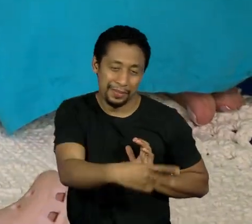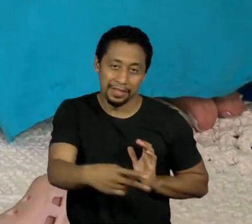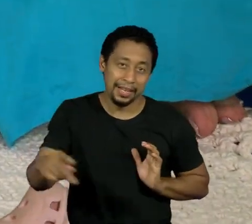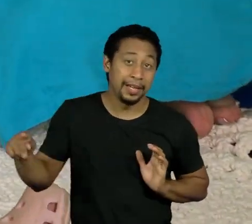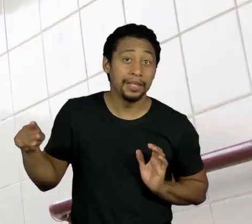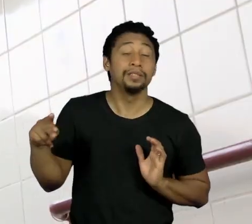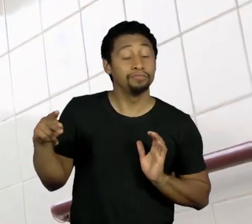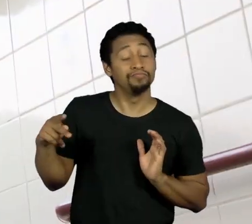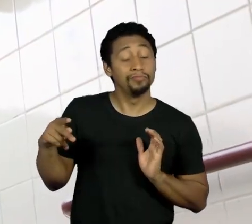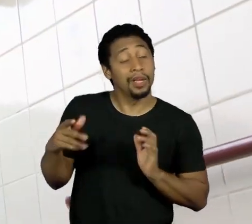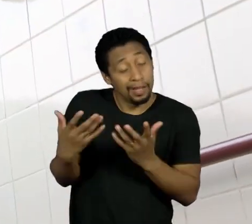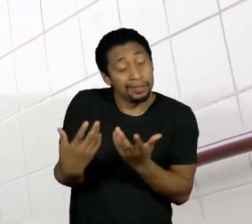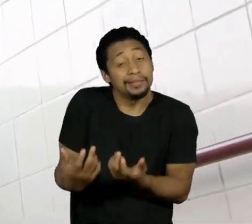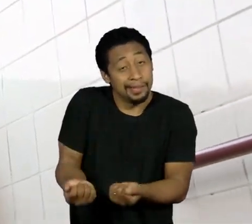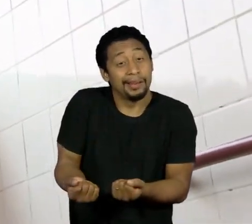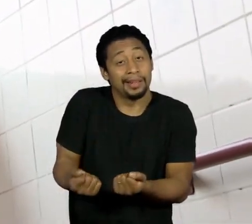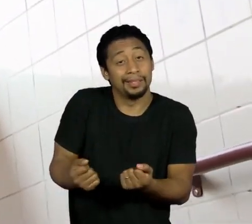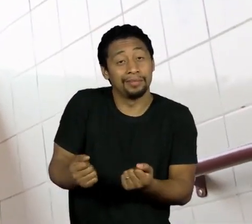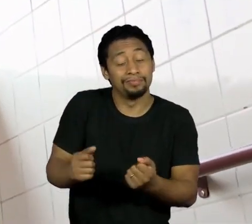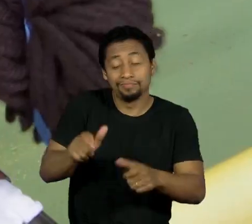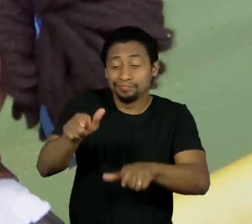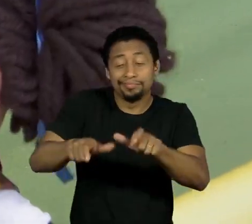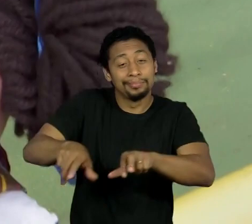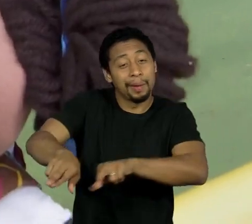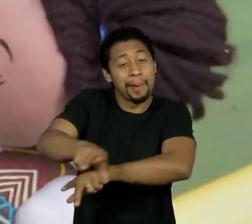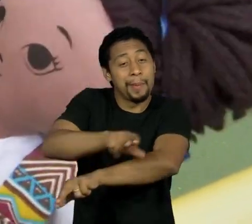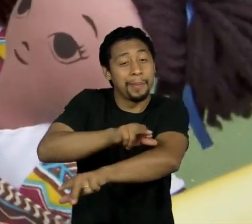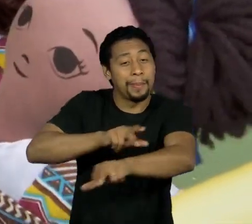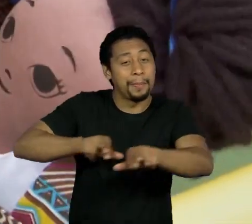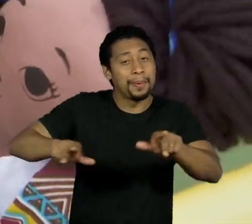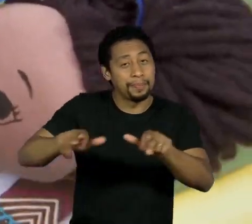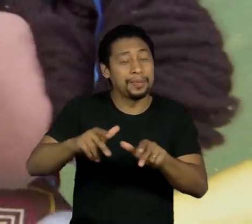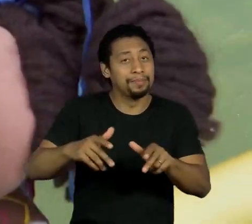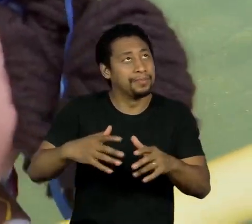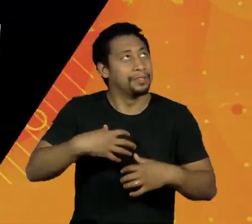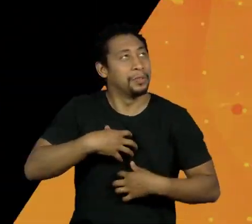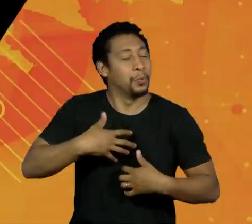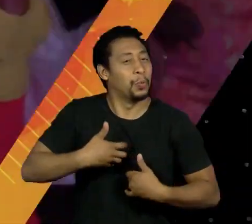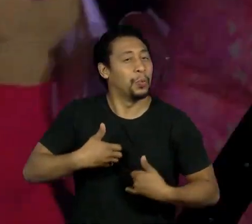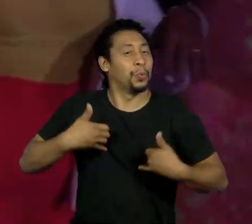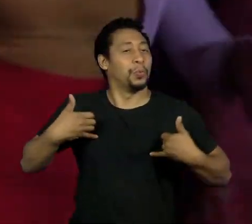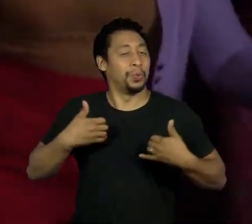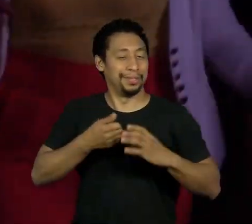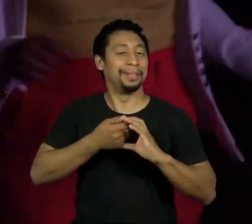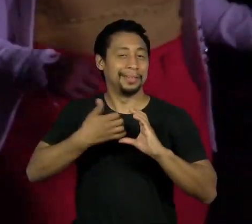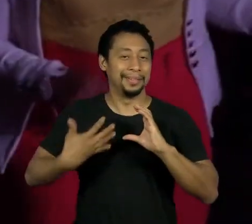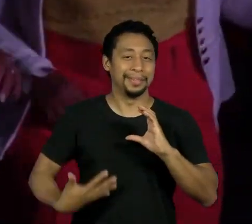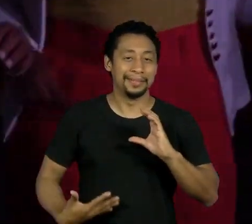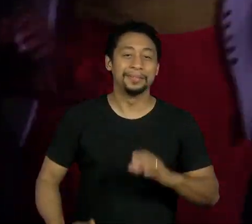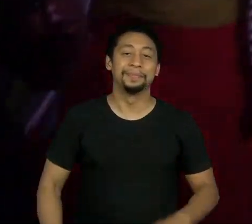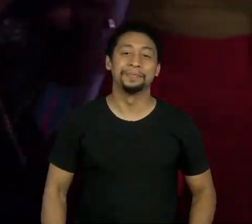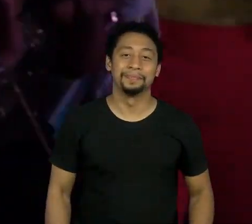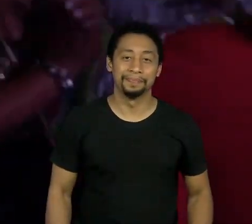para a diversidade, né? Inclusive reconhecendo e tendo orgulho das suas características.